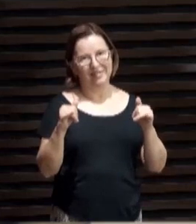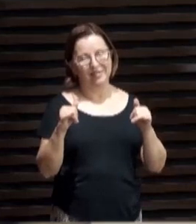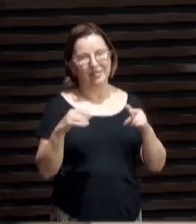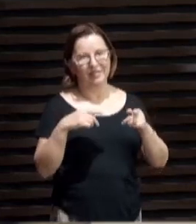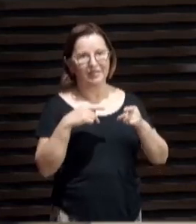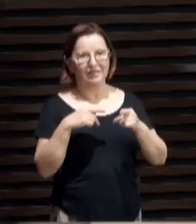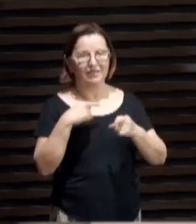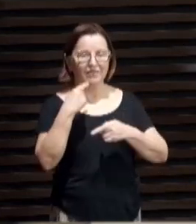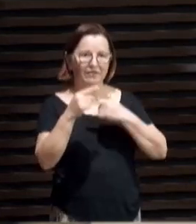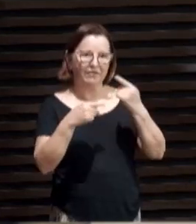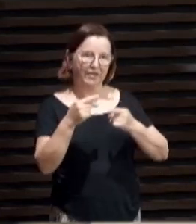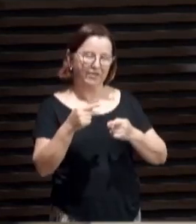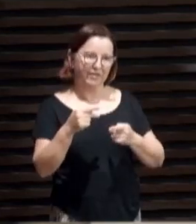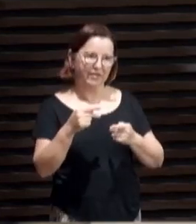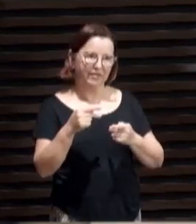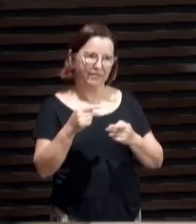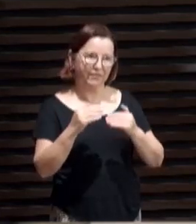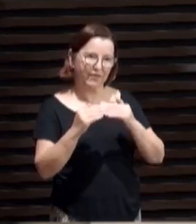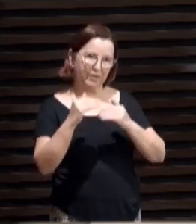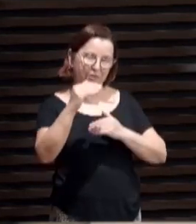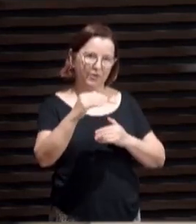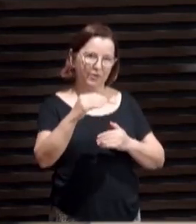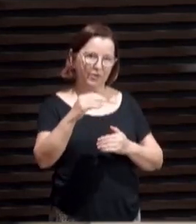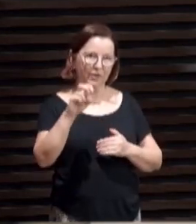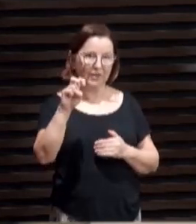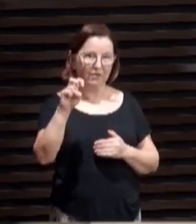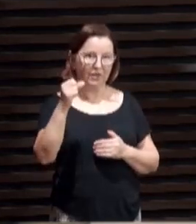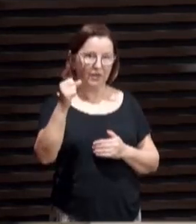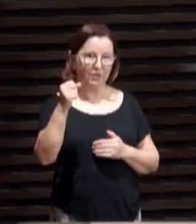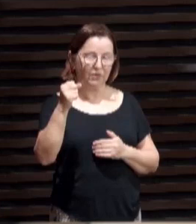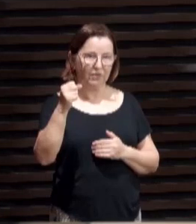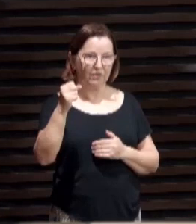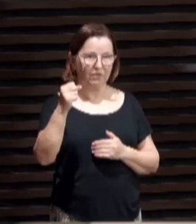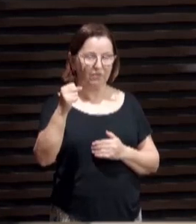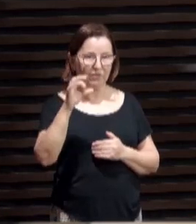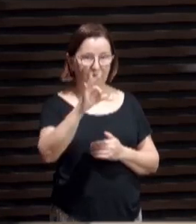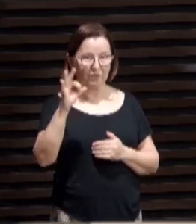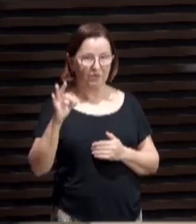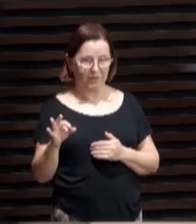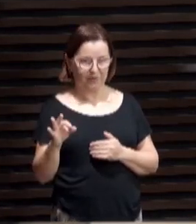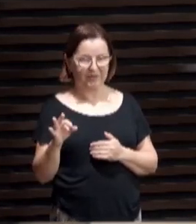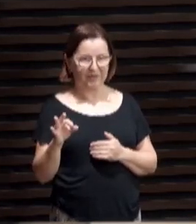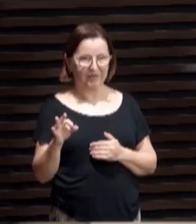crescimento foi de 58% a mais em relação ao ano passado.